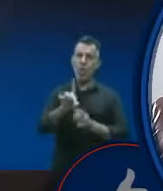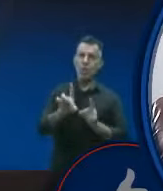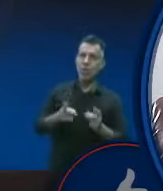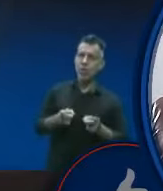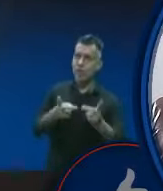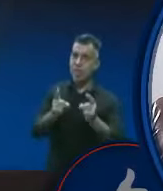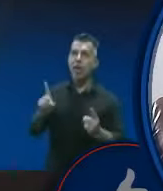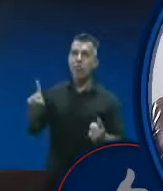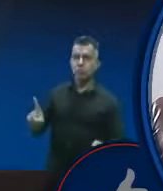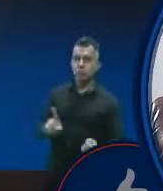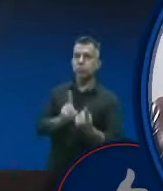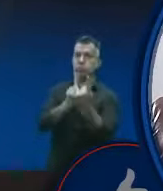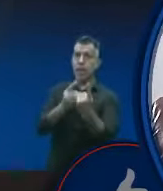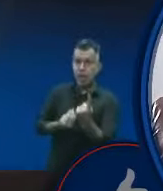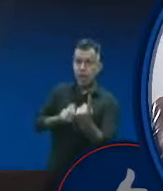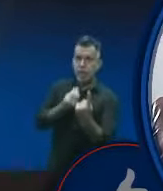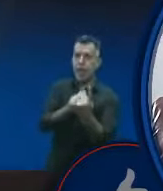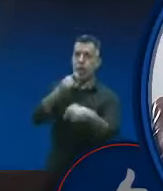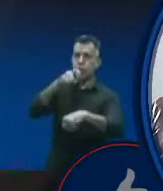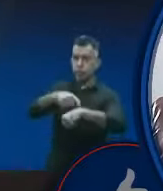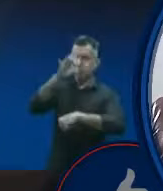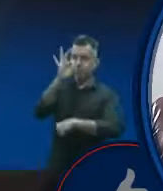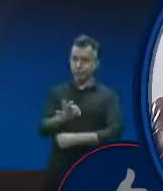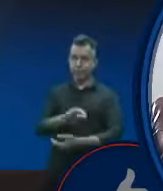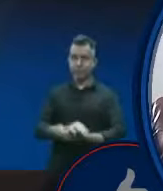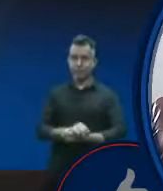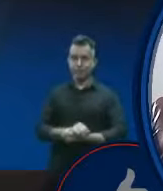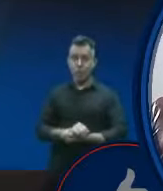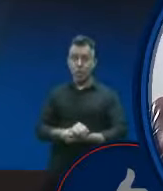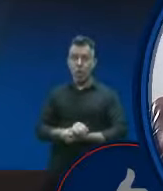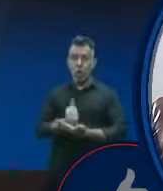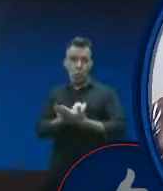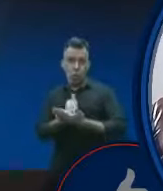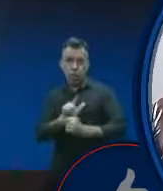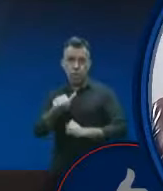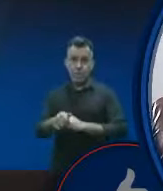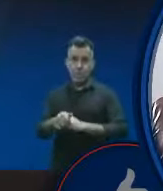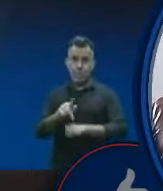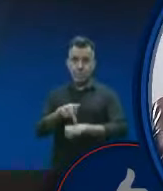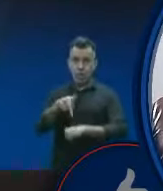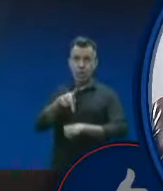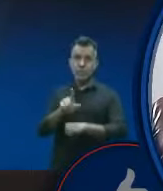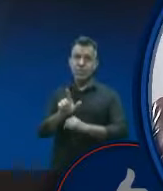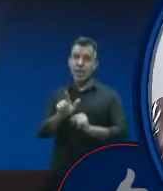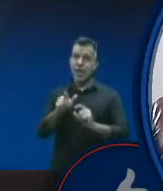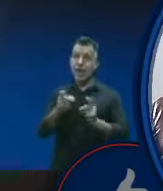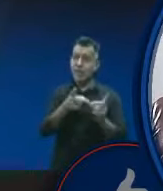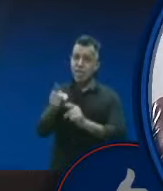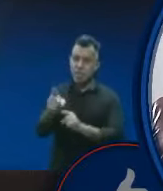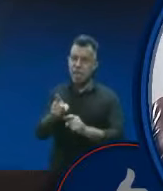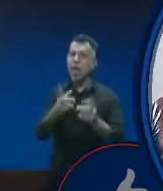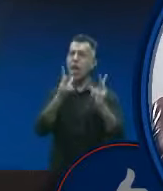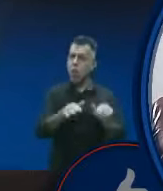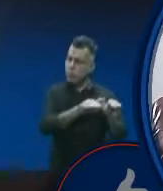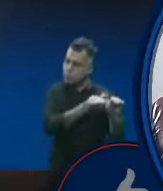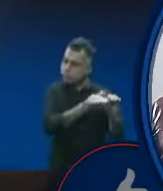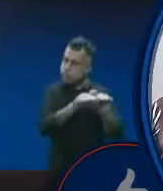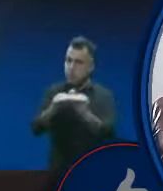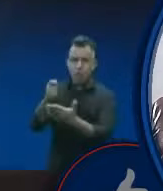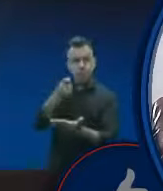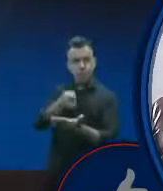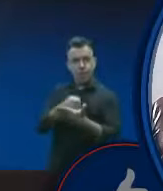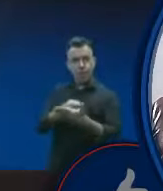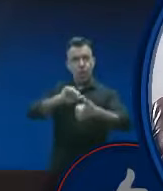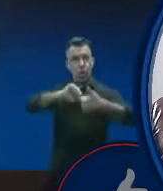vender, tem que entregar dentro do prazo. O controle do pós-venda dos nossos sellers 3P segue o mesmo padrão rigoroso